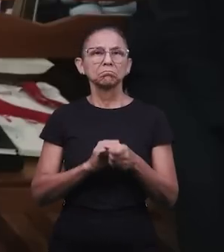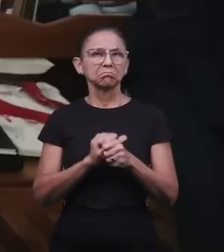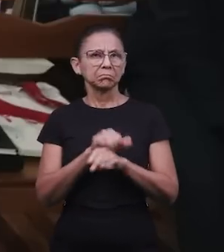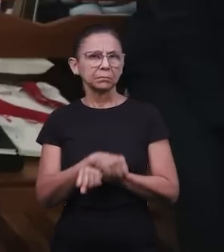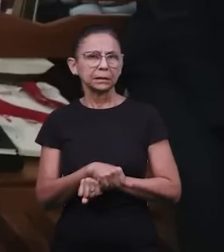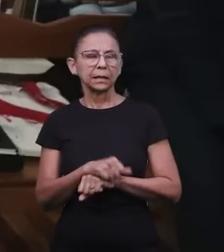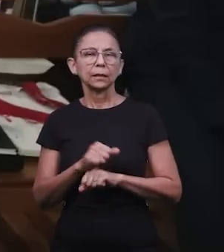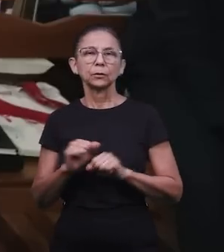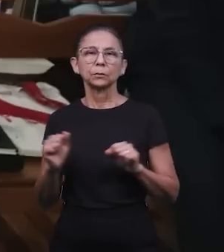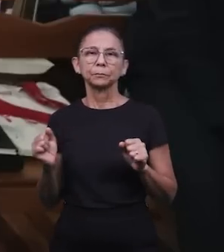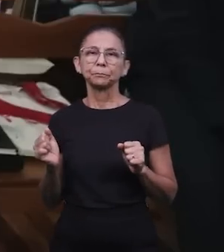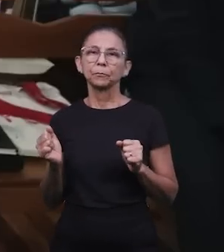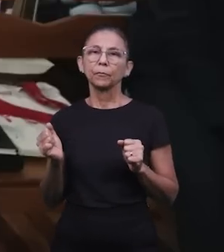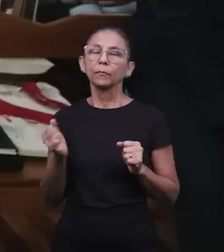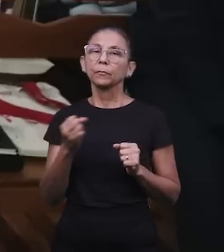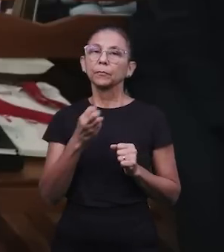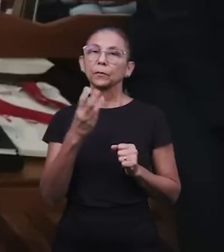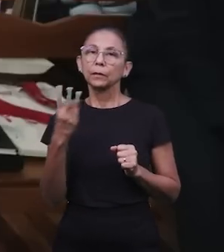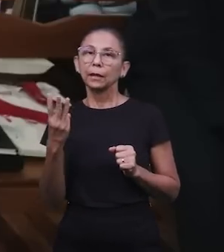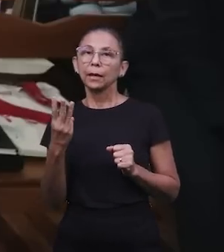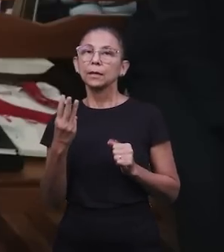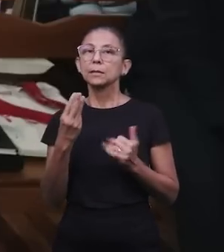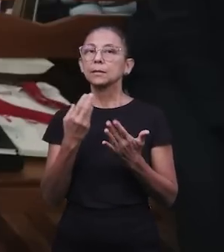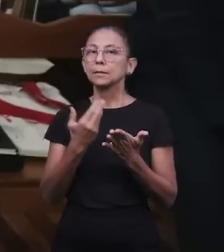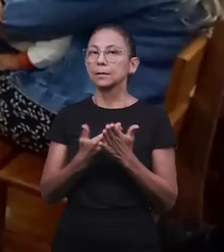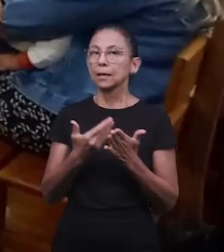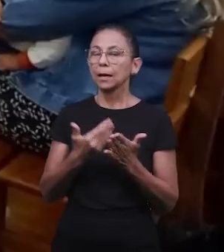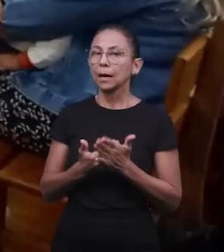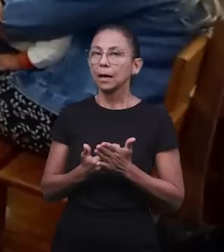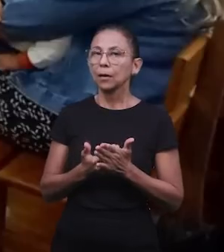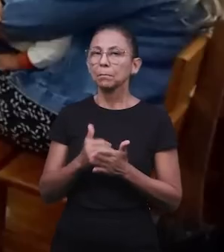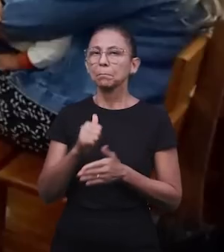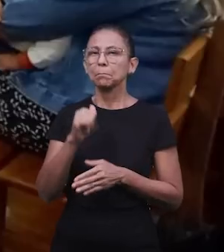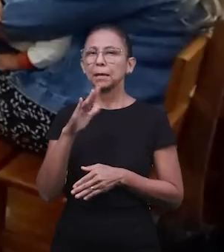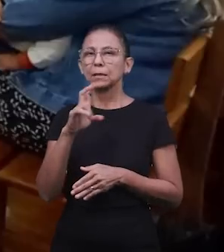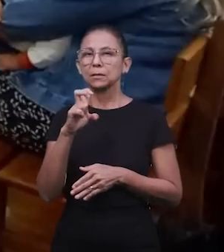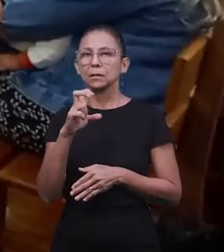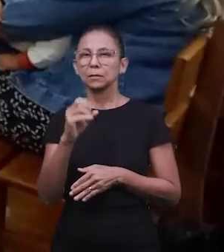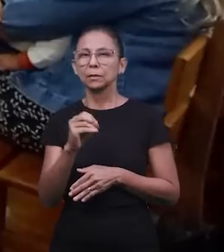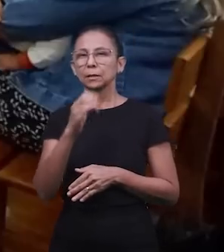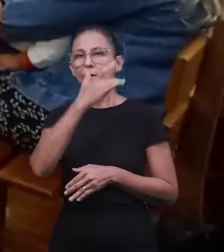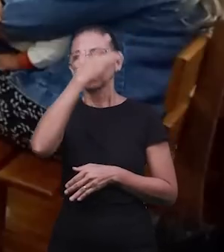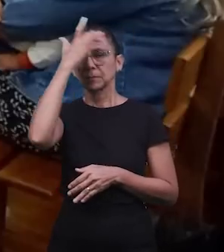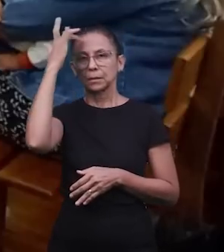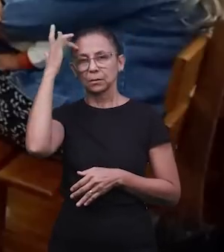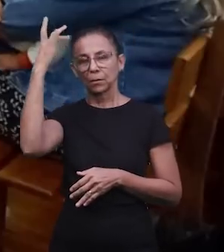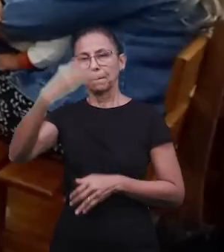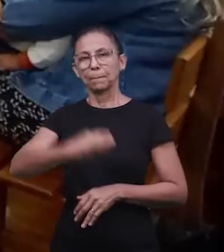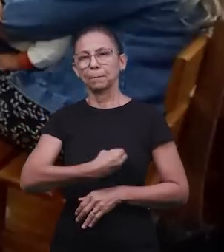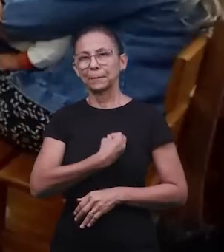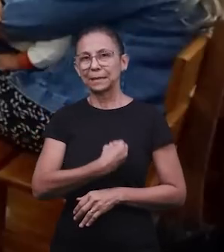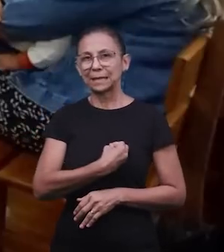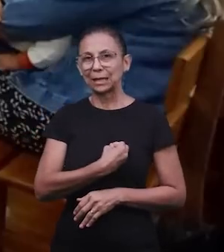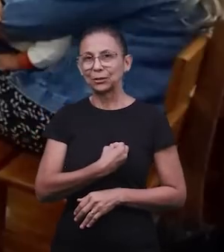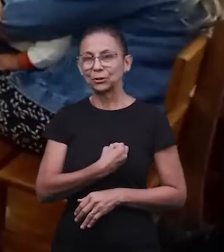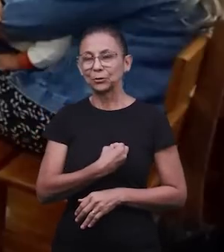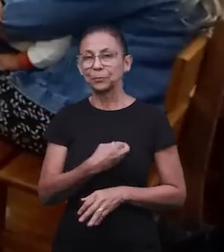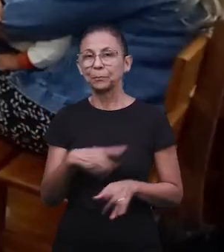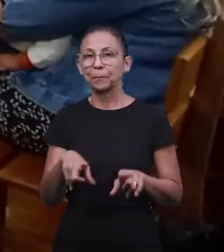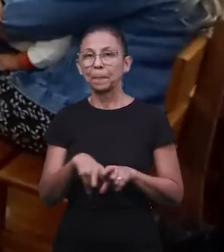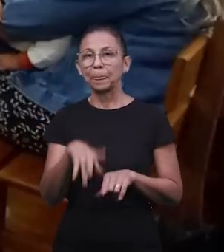um mini seminário. Foram ministradas 3 aulas e mais de 50 participantes